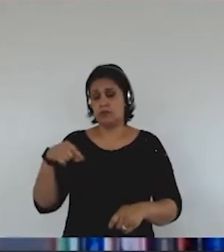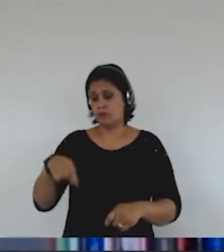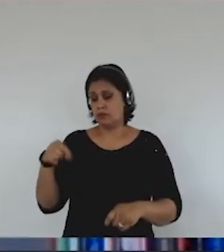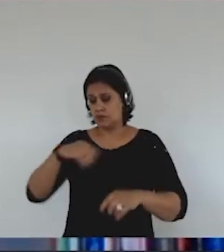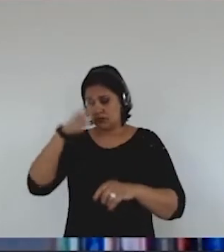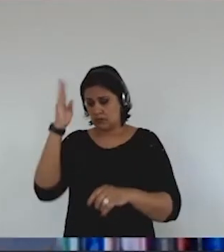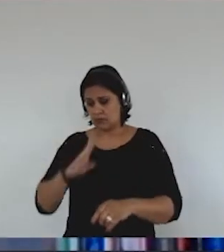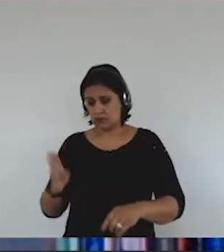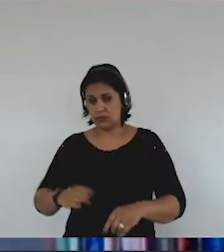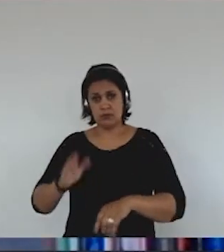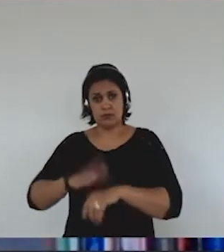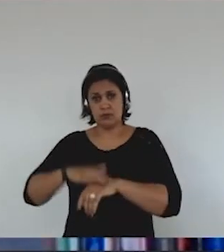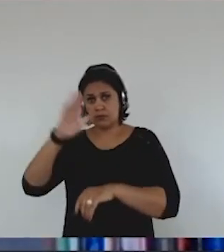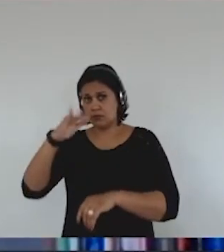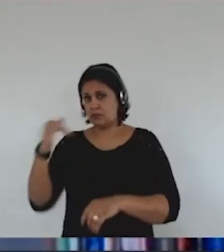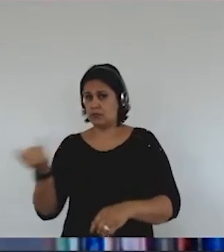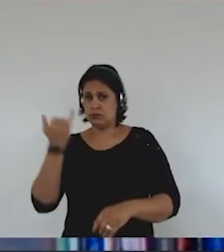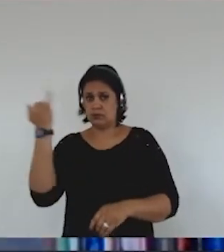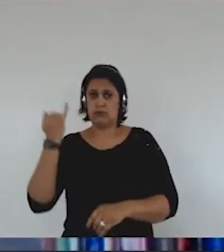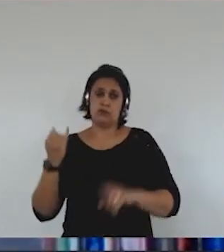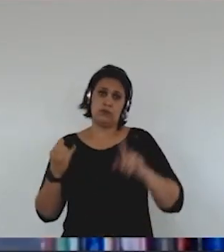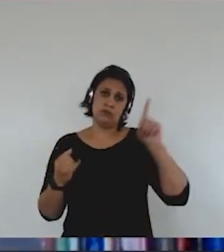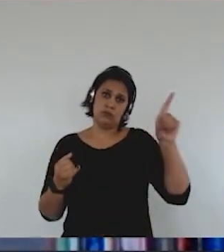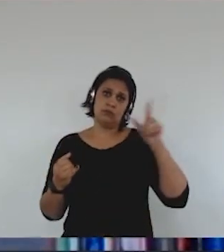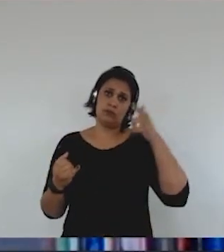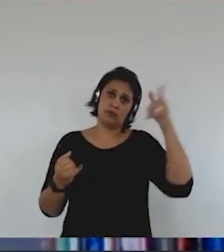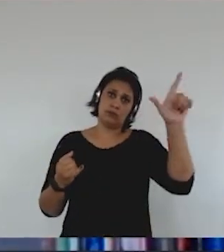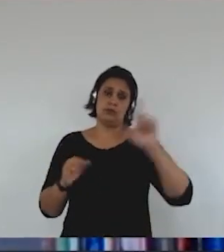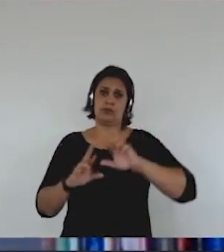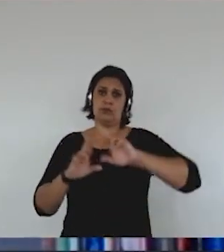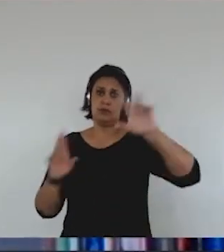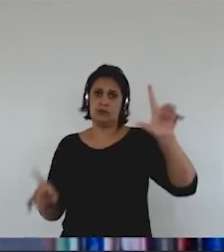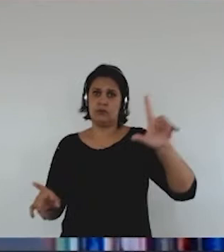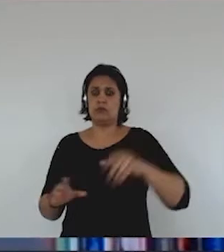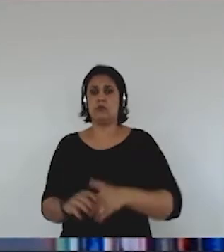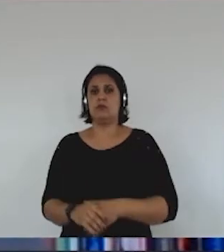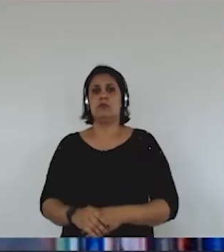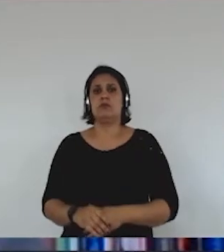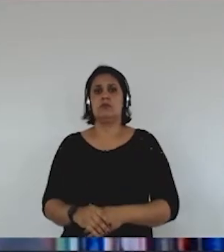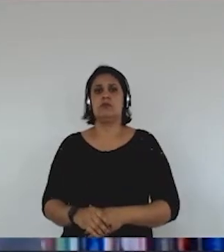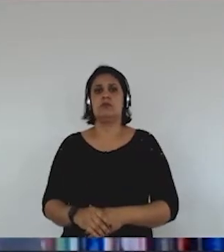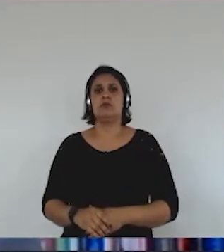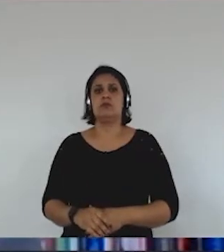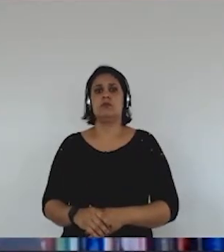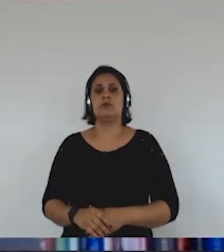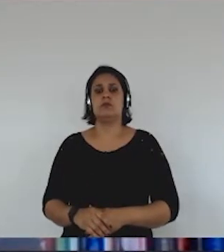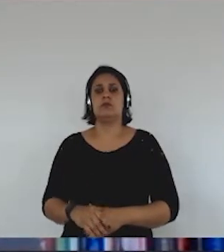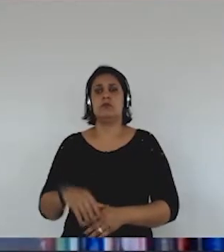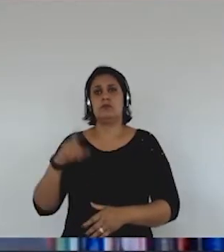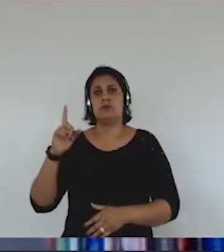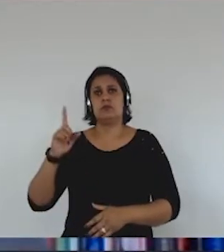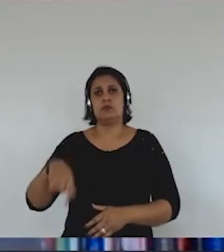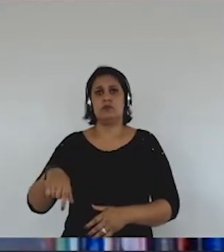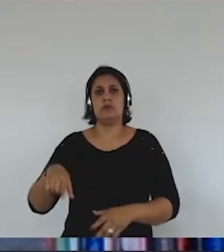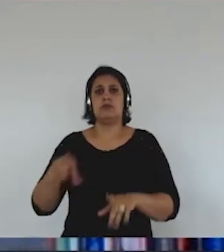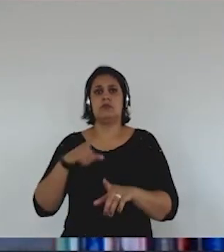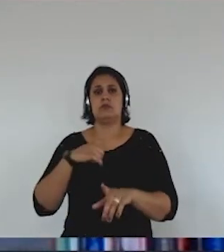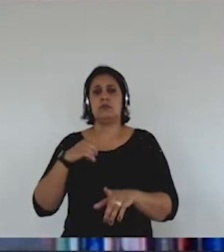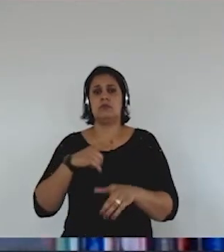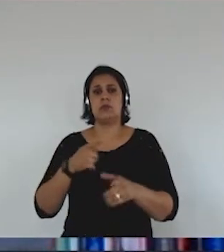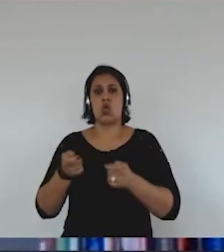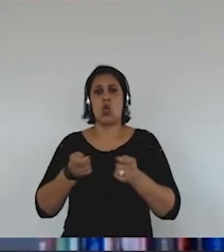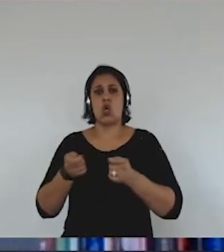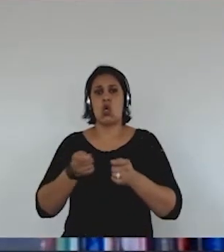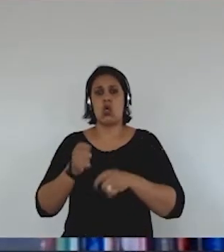Brasil, diferente da que foi dada em Portugal, ou da que é dada em Portugal, que é exatamente de um combate, de um controle